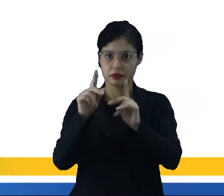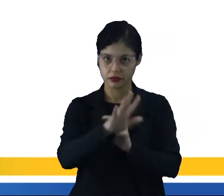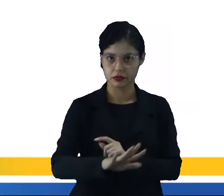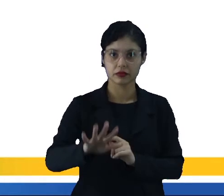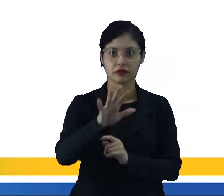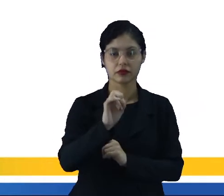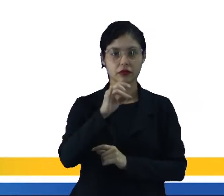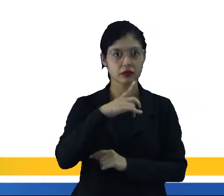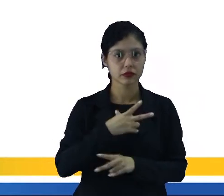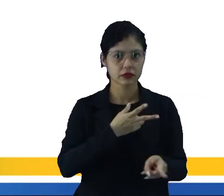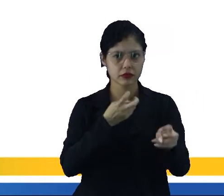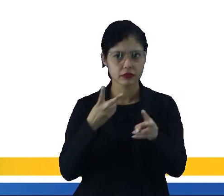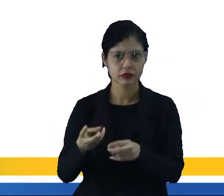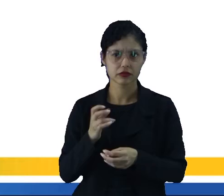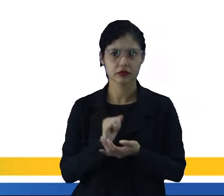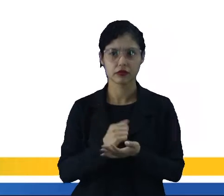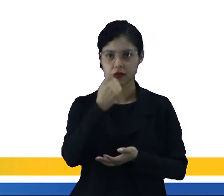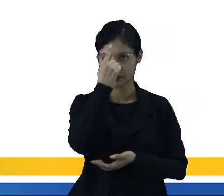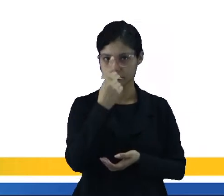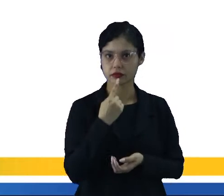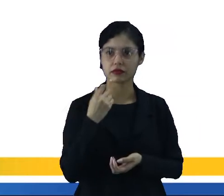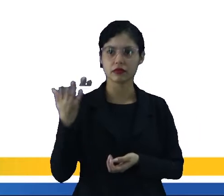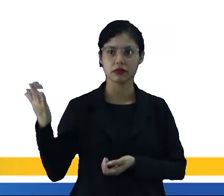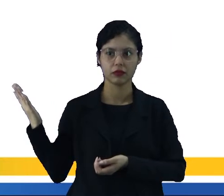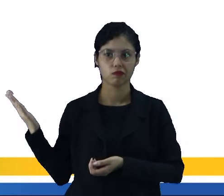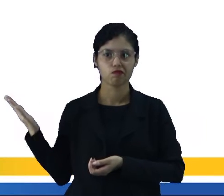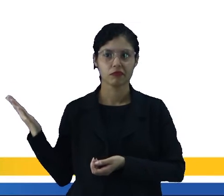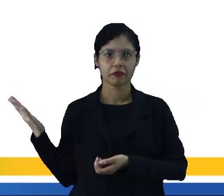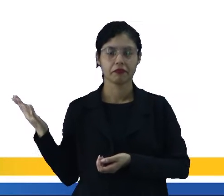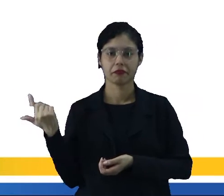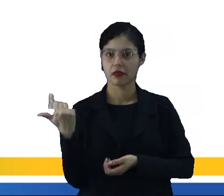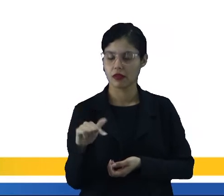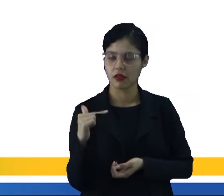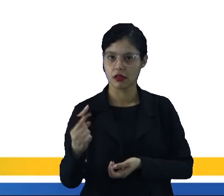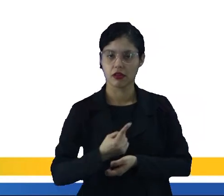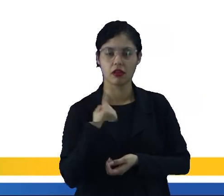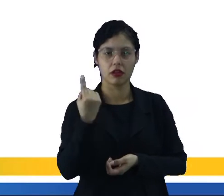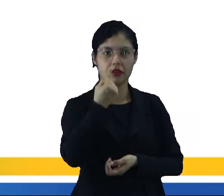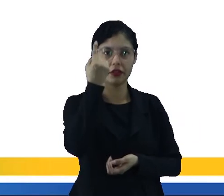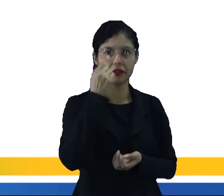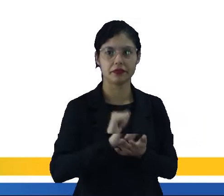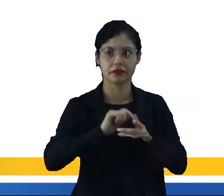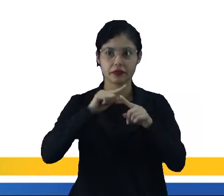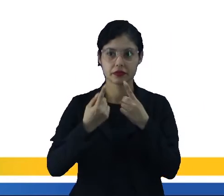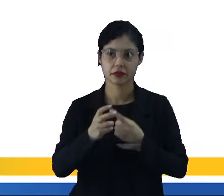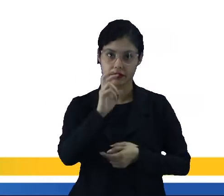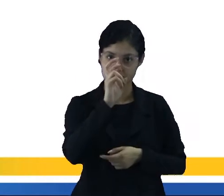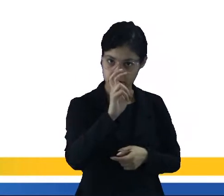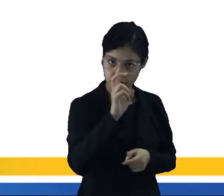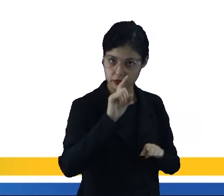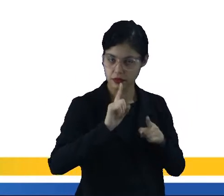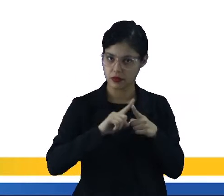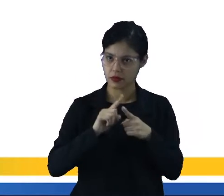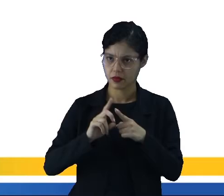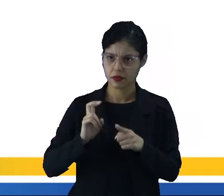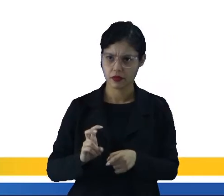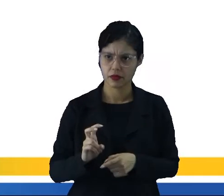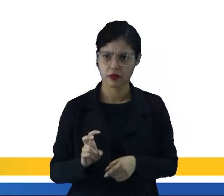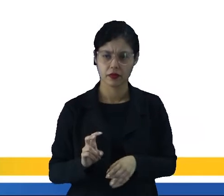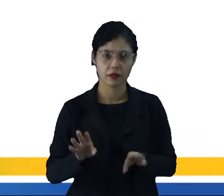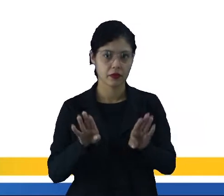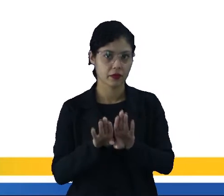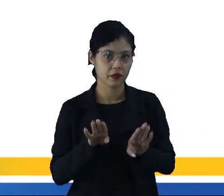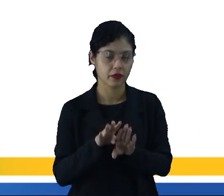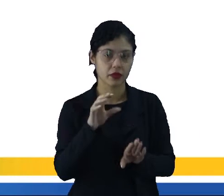se você tá percebendo aqui pelo desenho eu não tenho altura Mas aqui tem cinco Por que que aqui é 5 porque